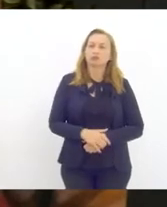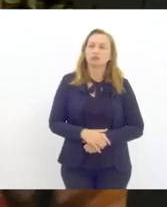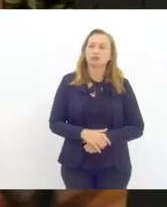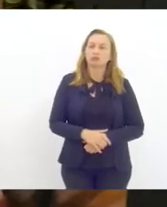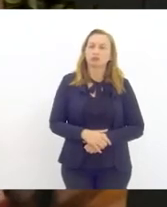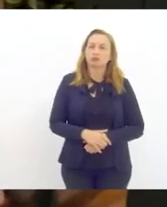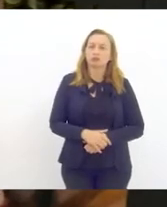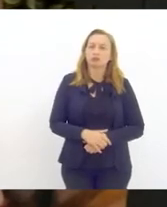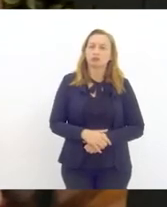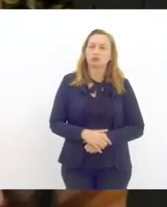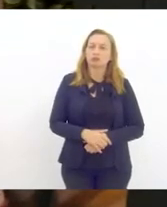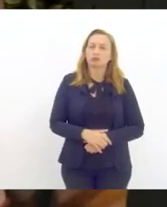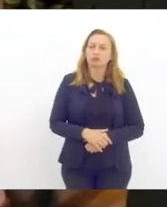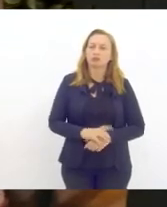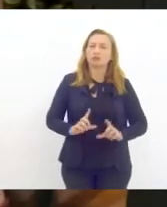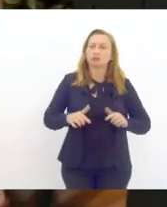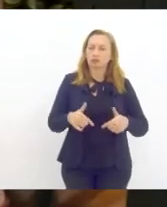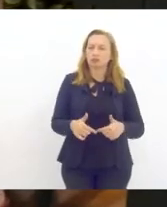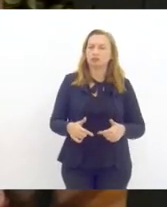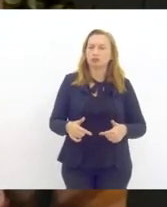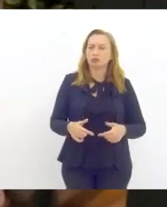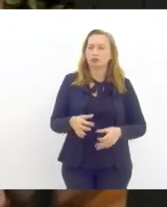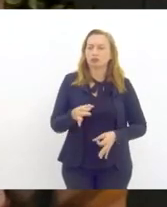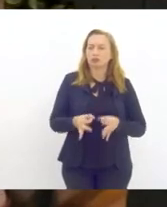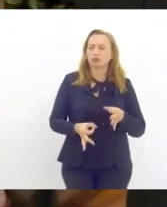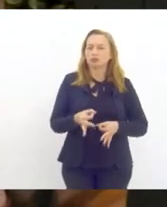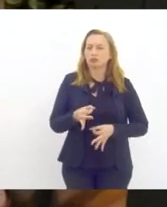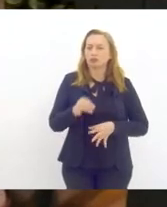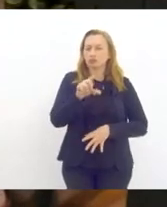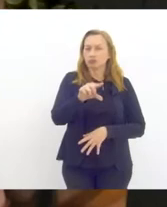a aplicação futura da decisão judicial. Então,